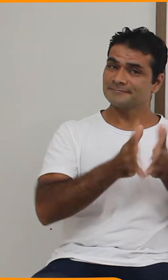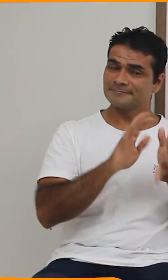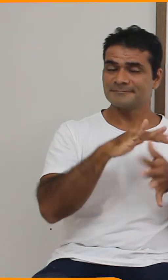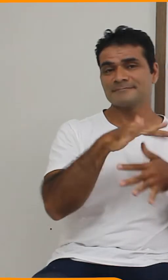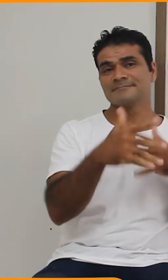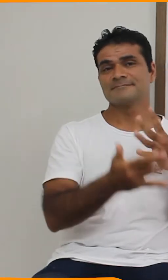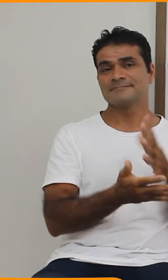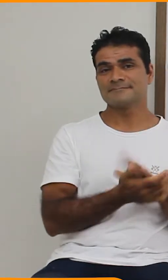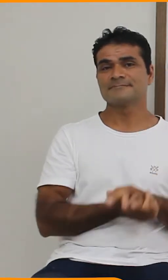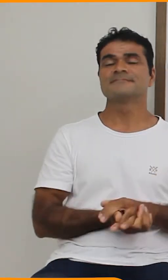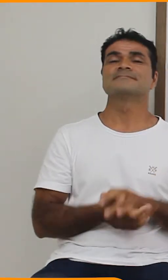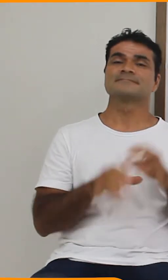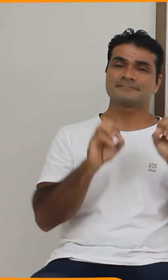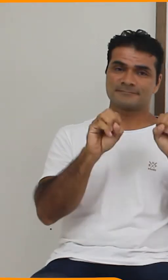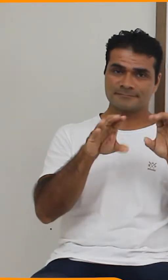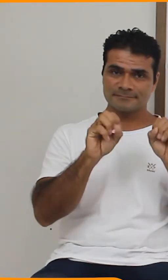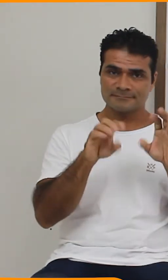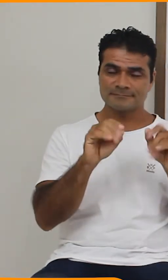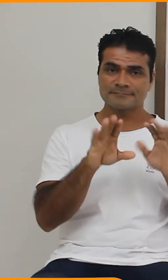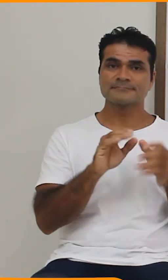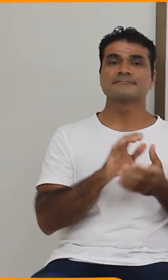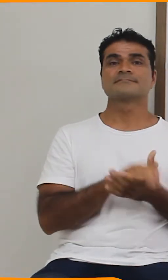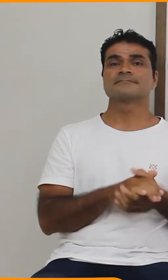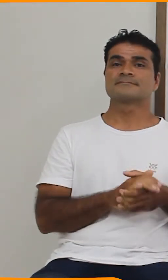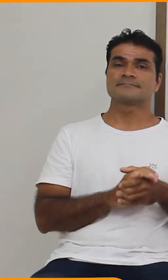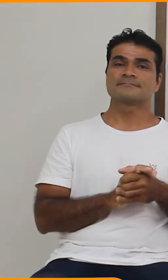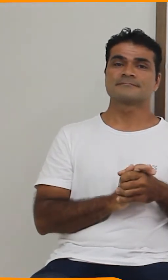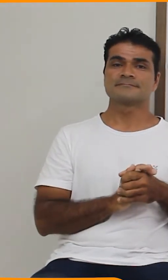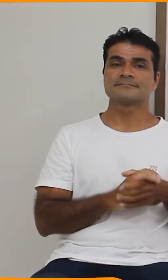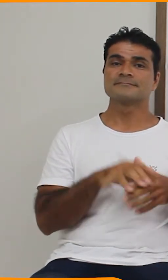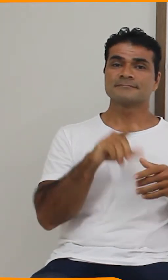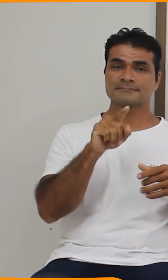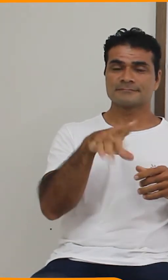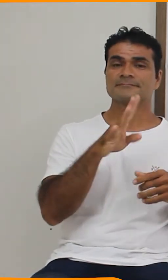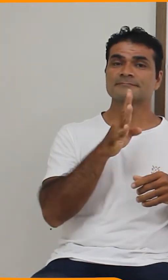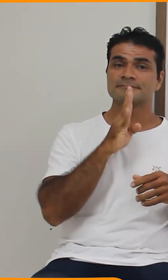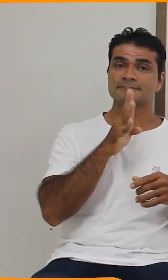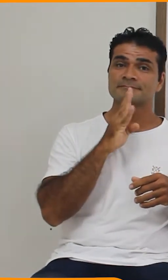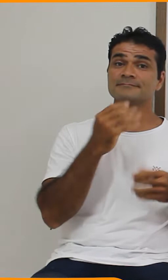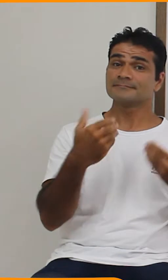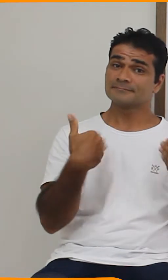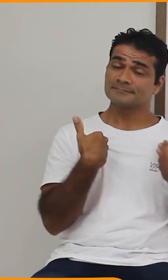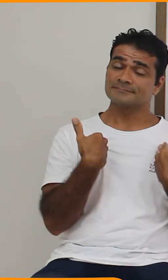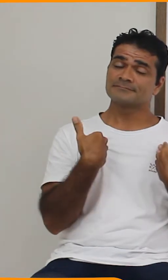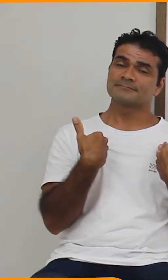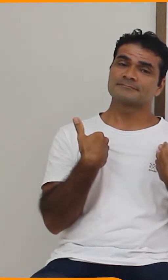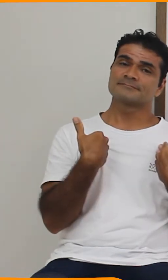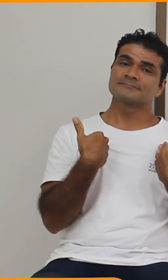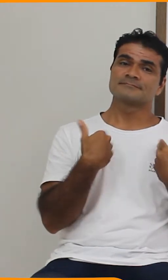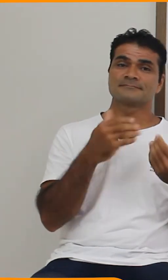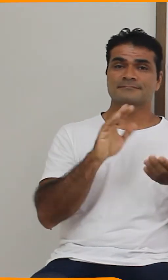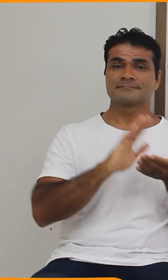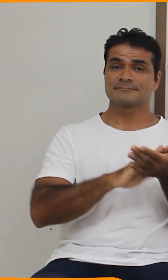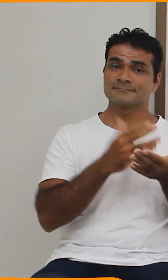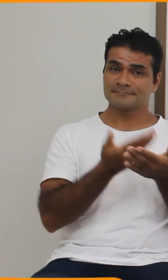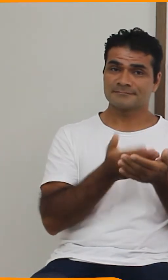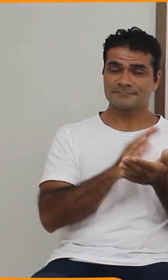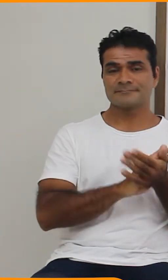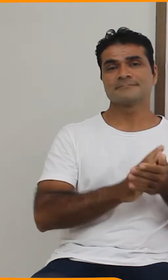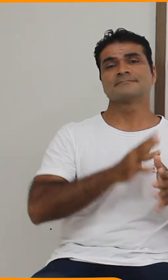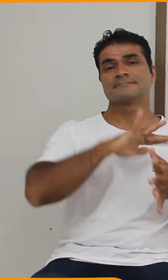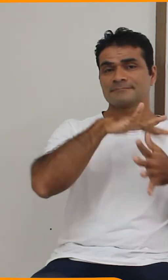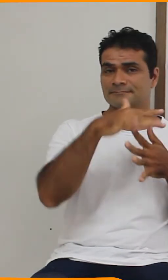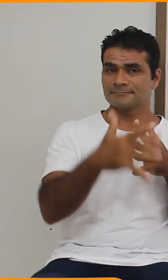já falei para vocês semana passada. Mas quem não assistiu vai conhecer hoje o Eli, tá bom? O Eli, ele é intérprete